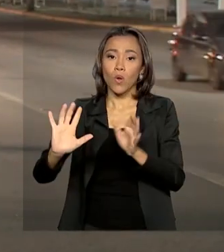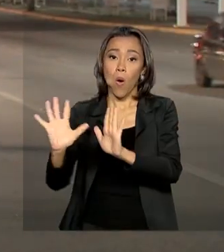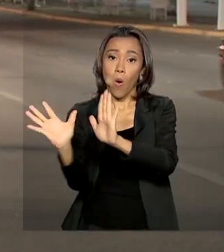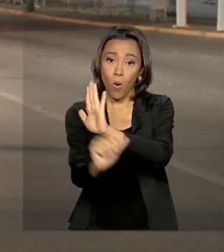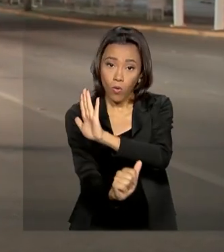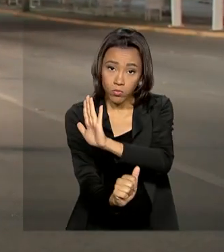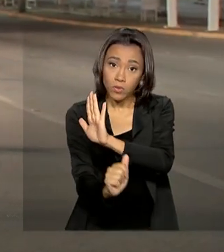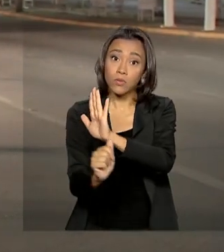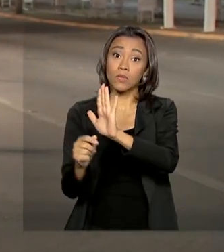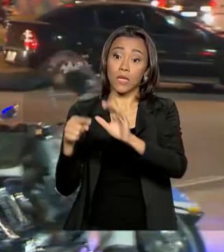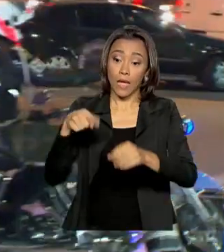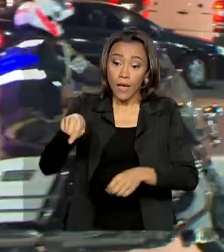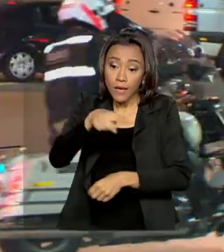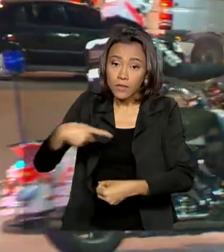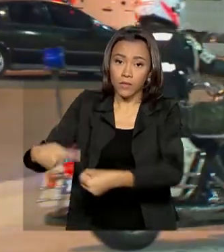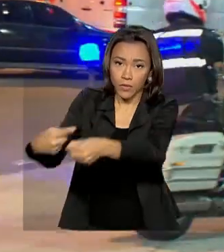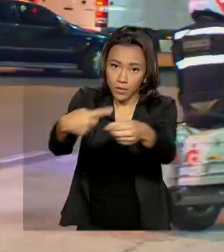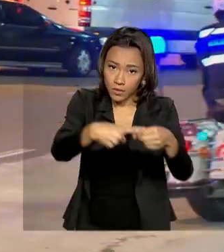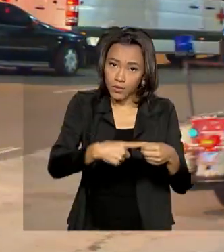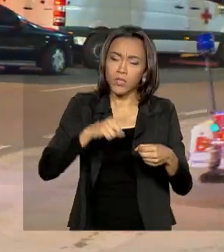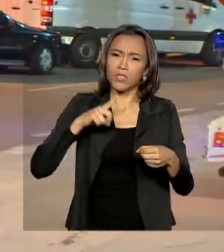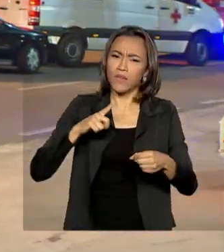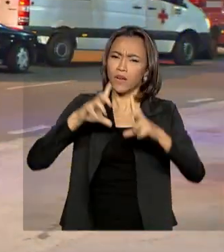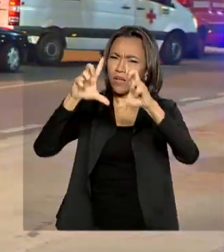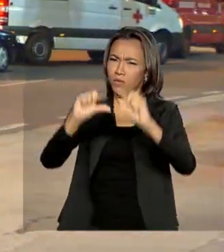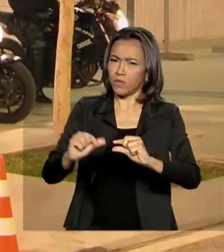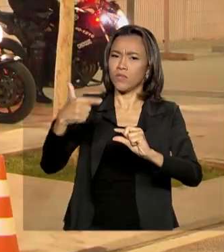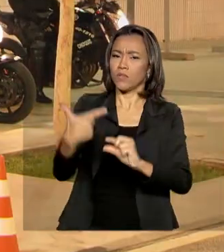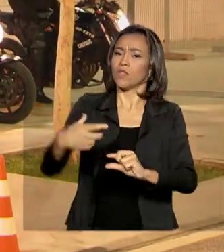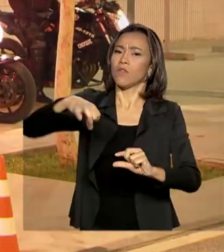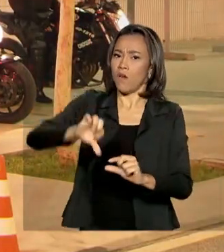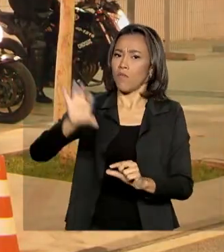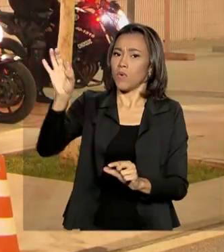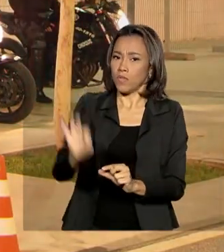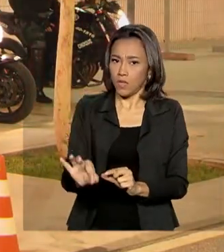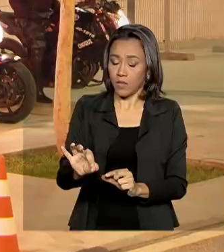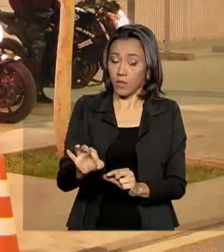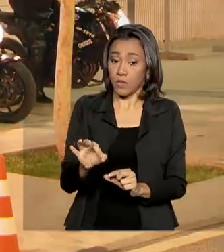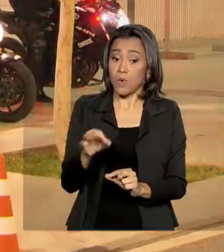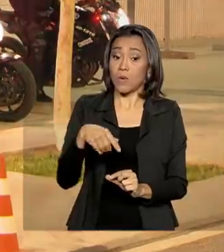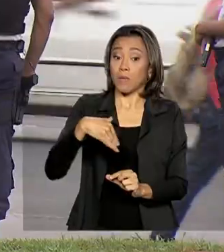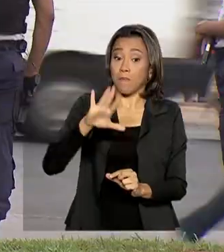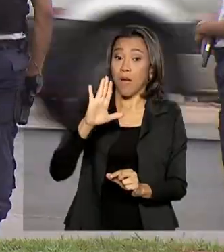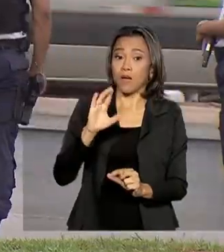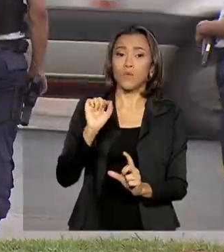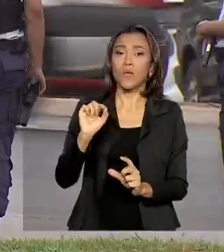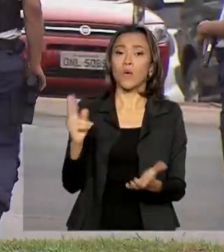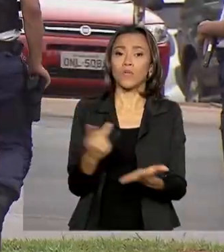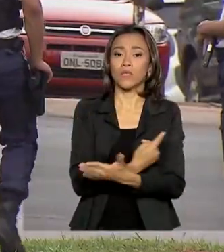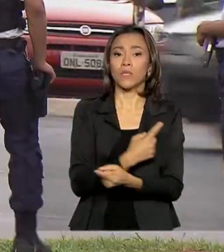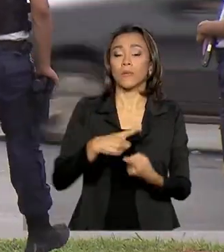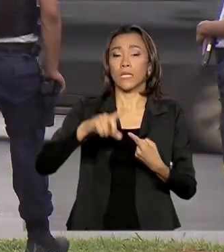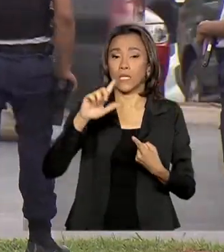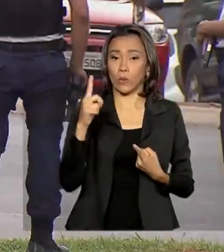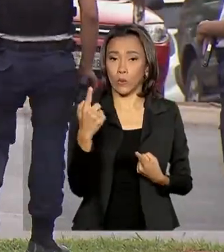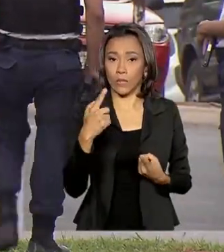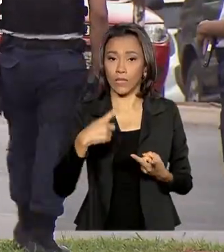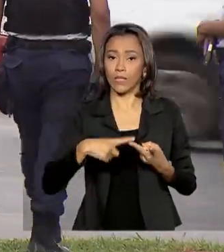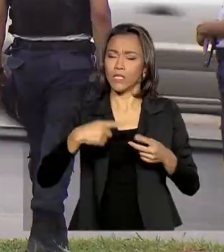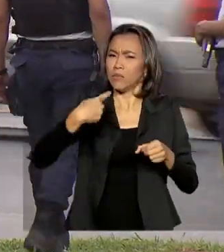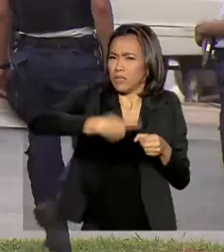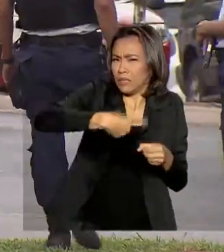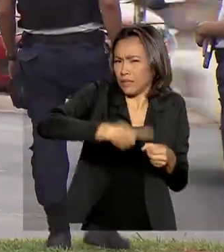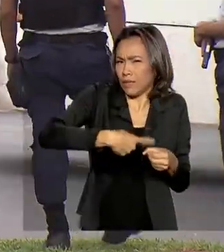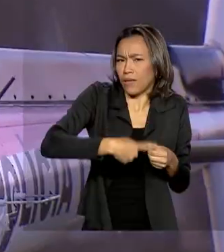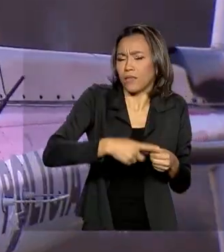os municípios tiveram juntos uma redução de 29%. As quedas mais significativas foram em Goiânia e em Paulista, que